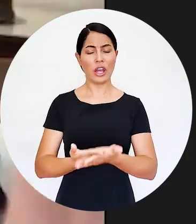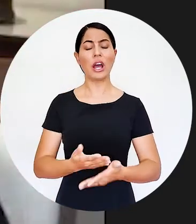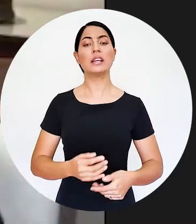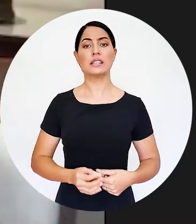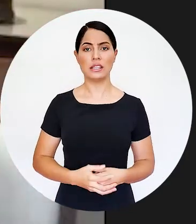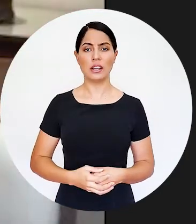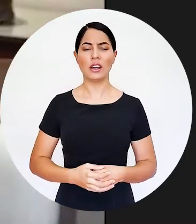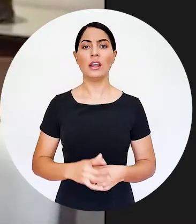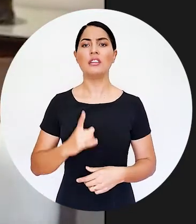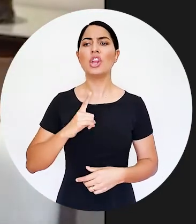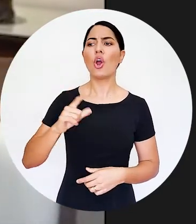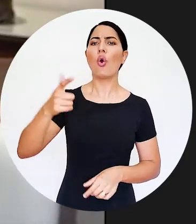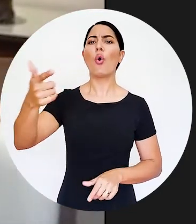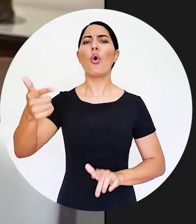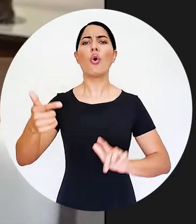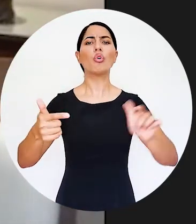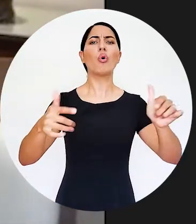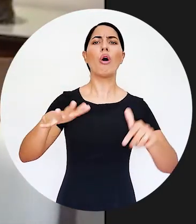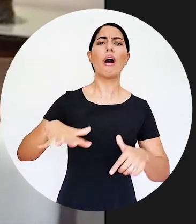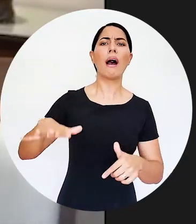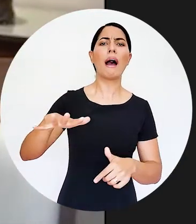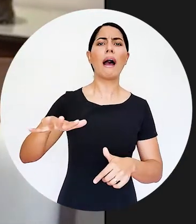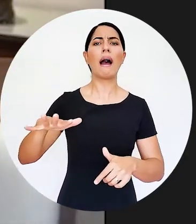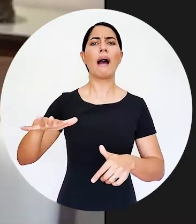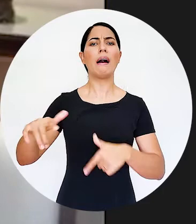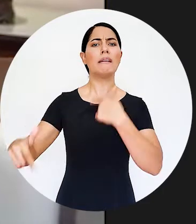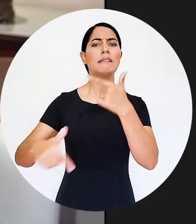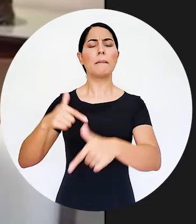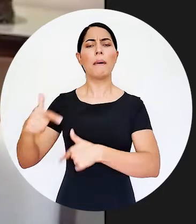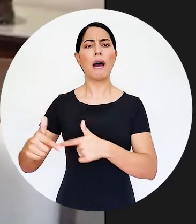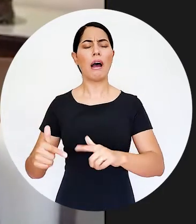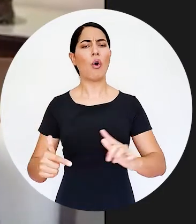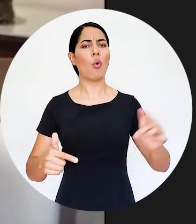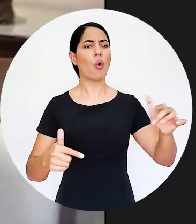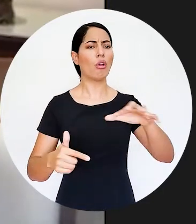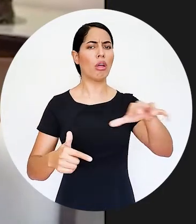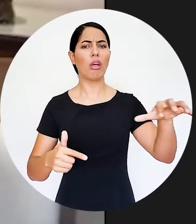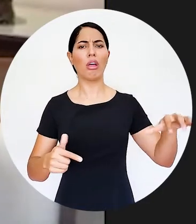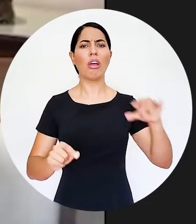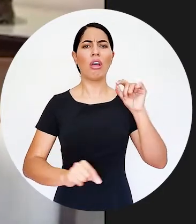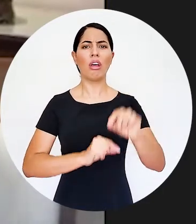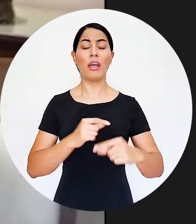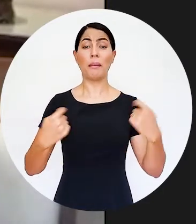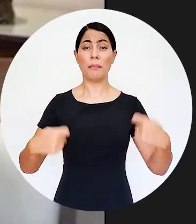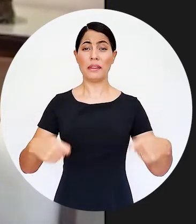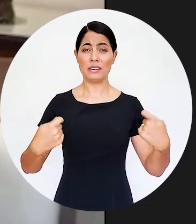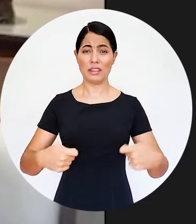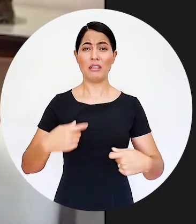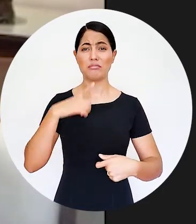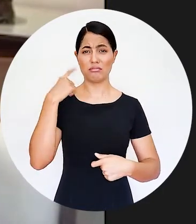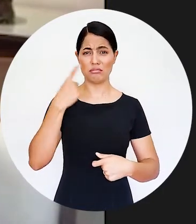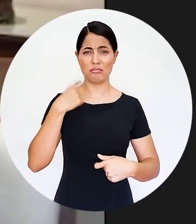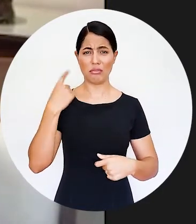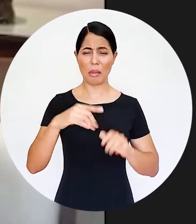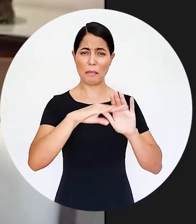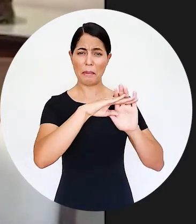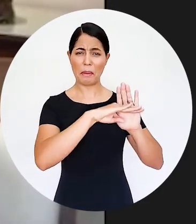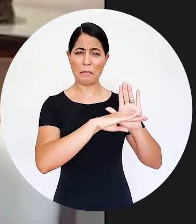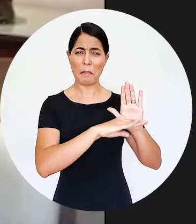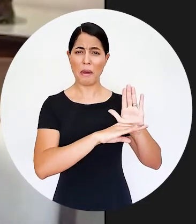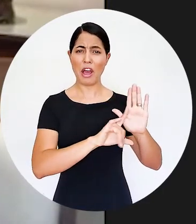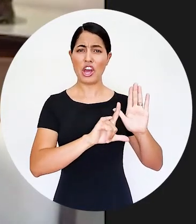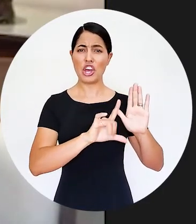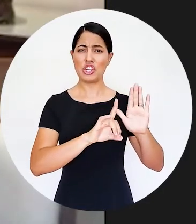trabalho de outras a vertente da Justiça impõe uma diligência advogado e o